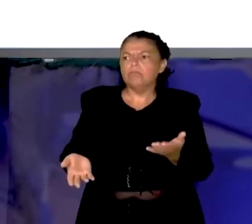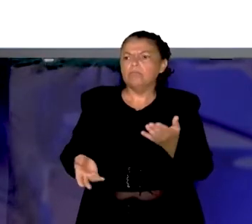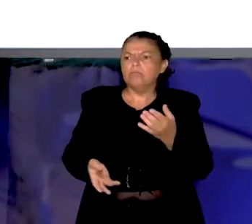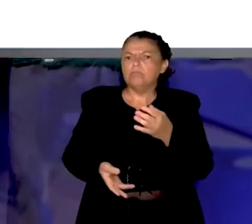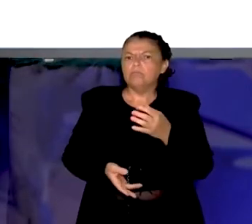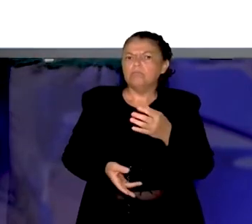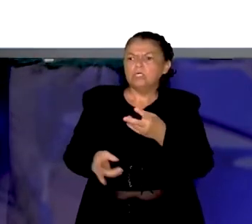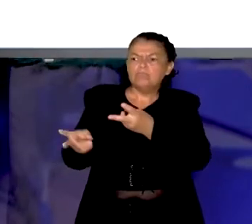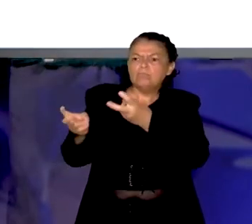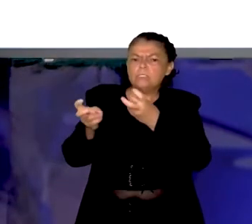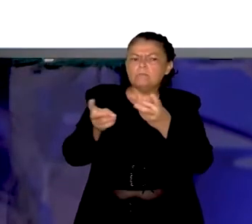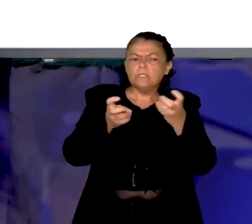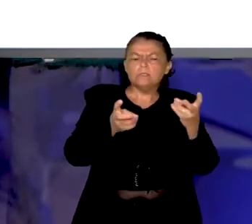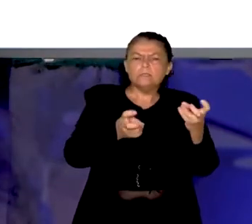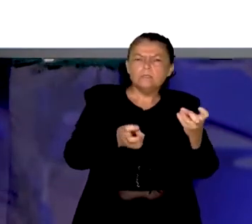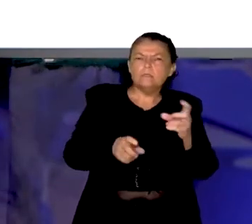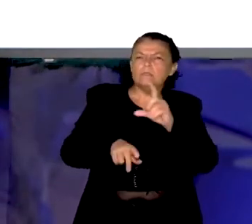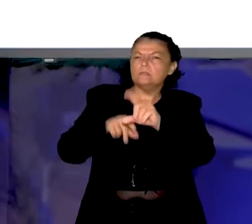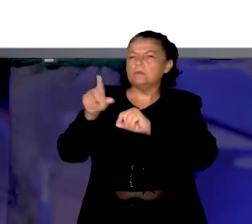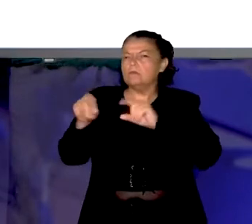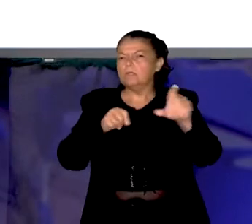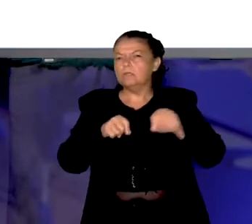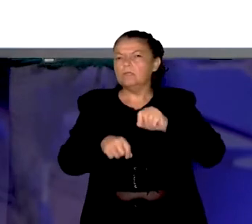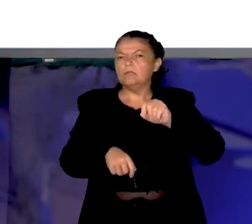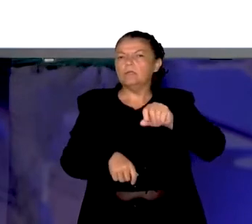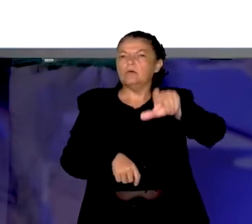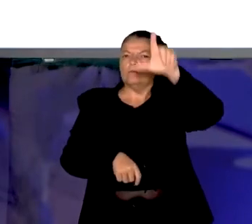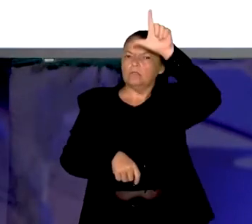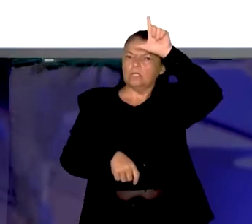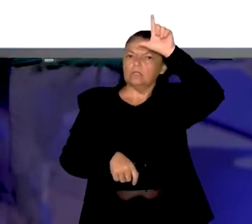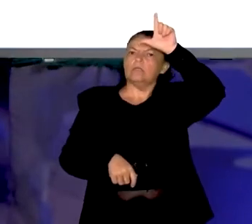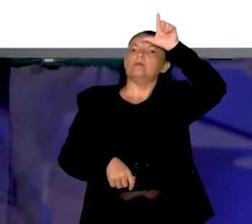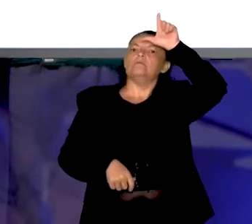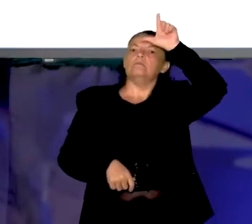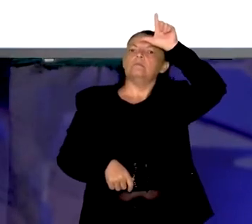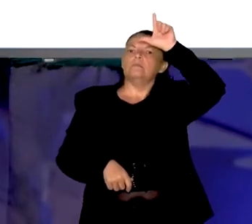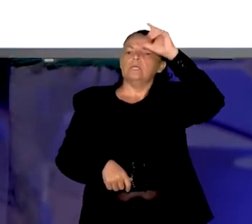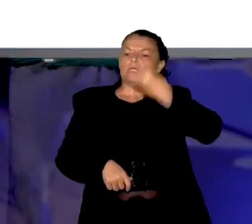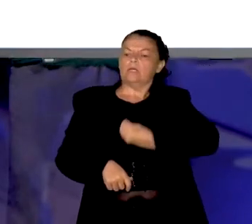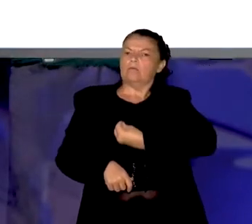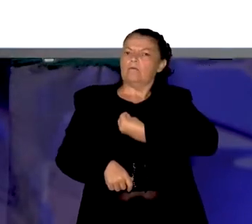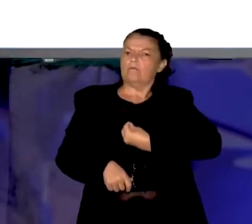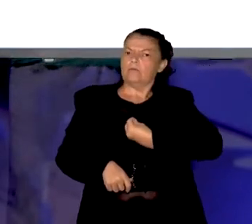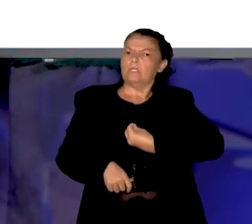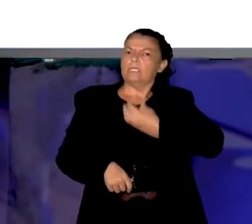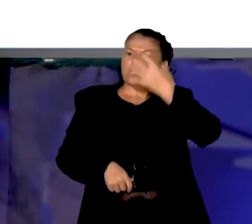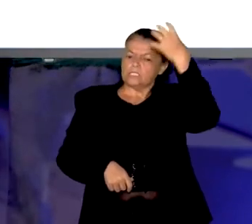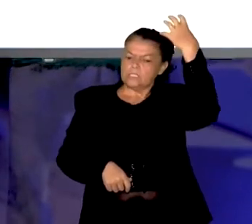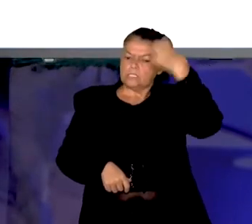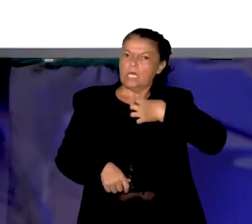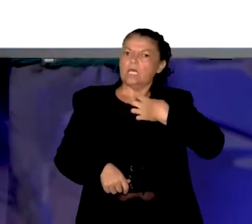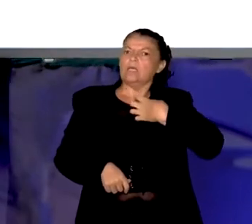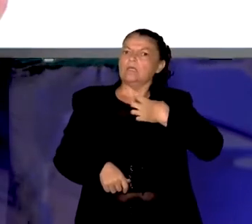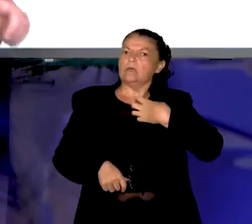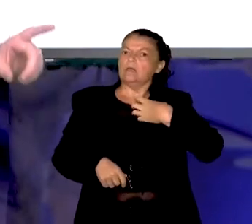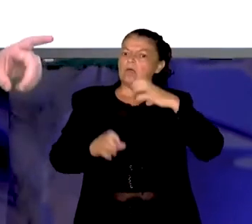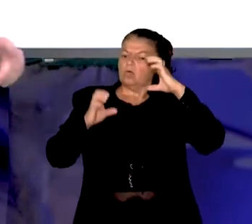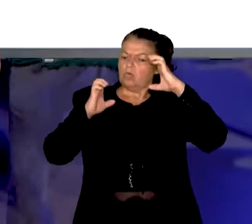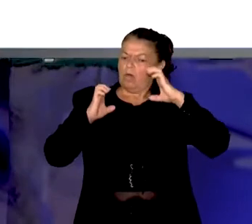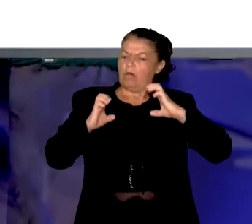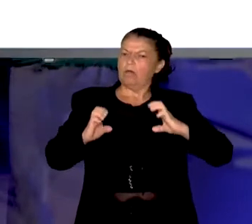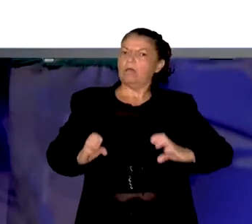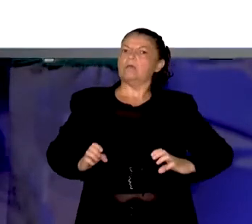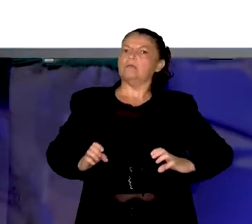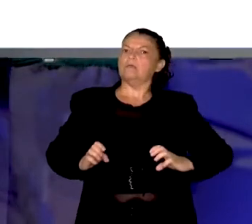se enquadram dentro desta boa liderança. E o critério seria, será que eles se preocupam com